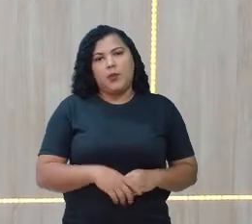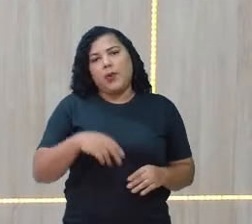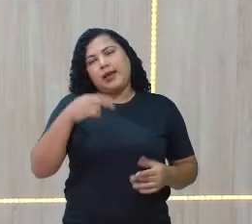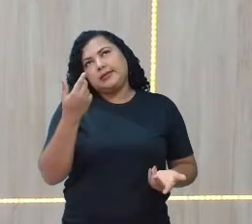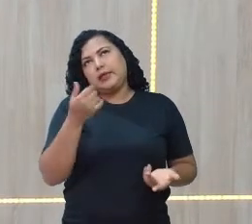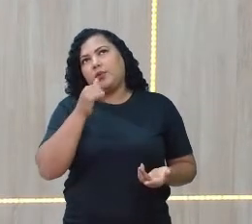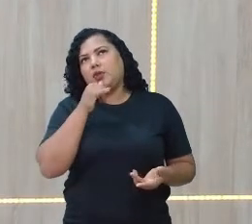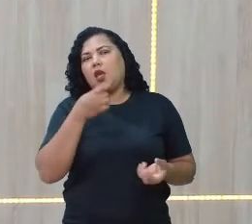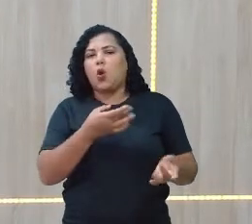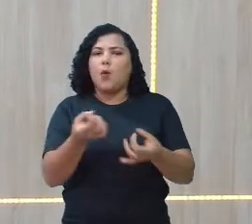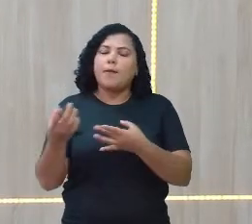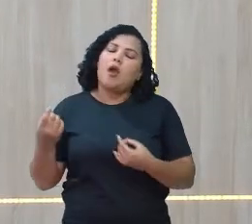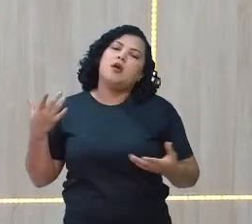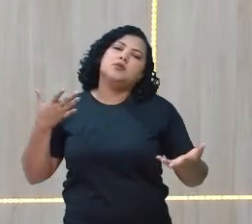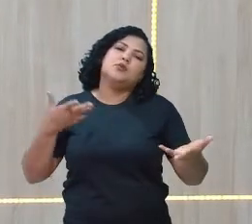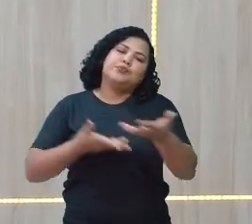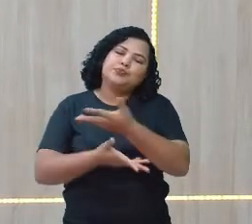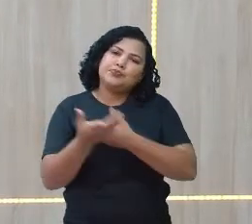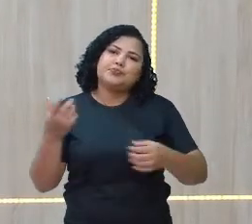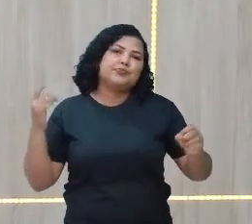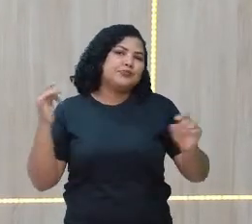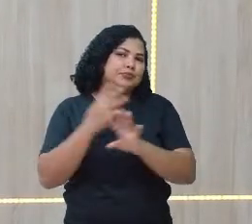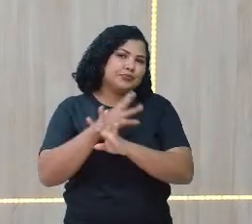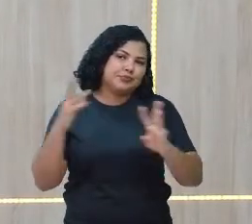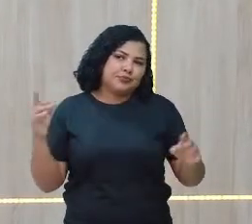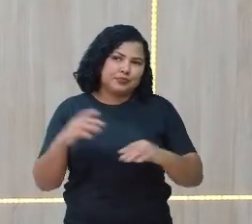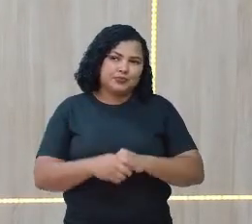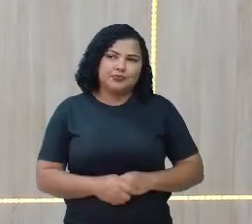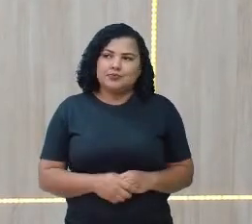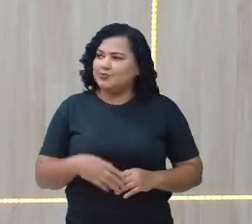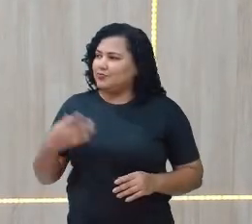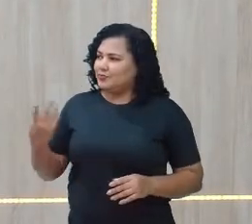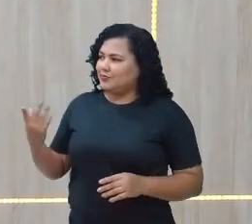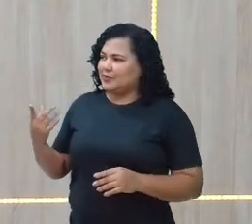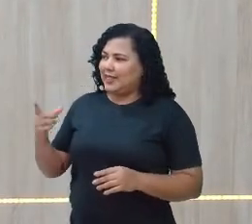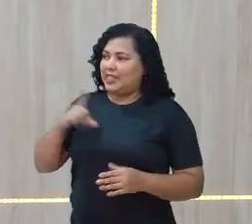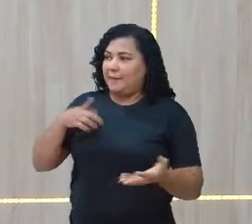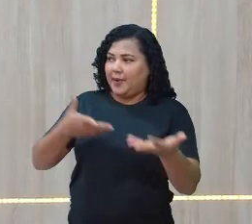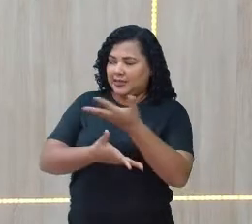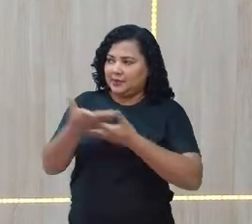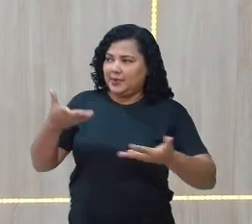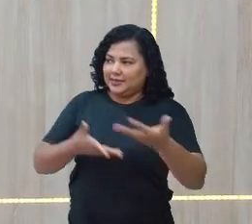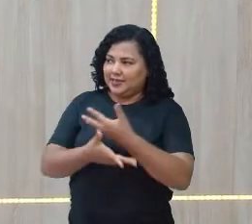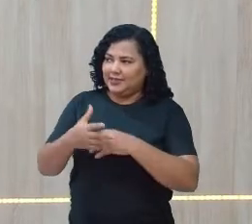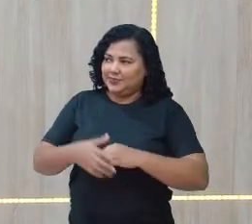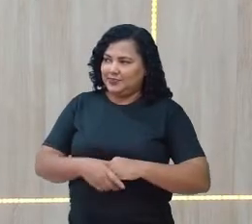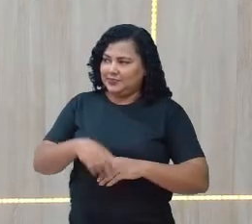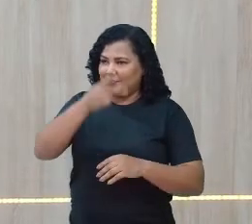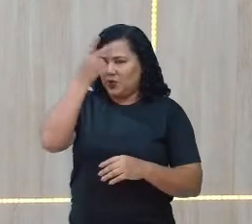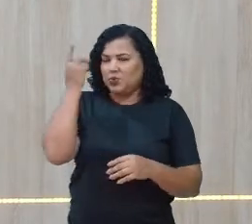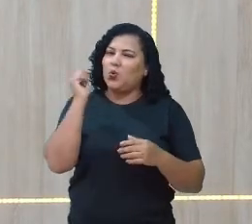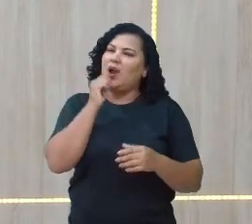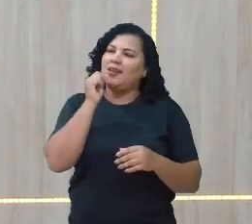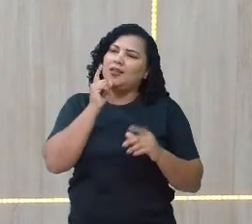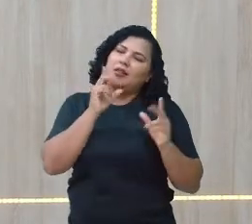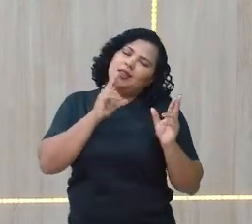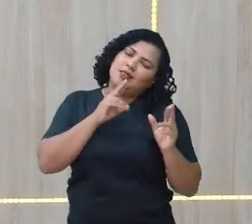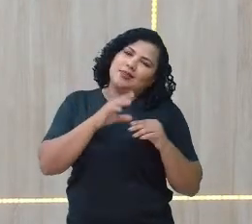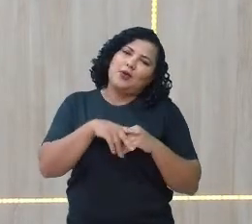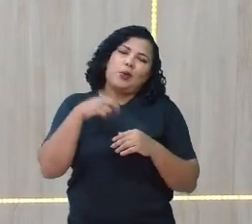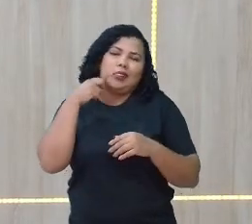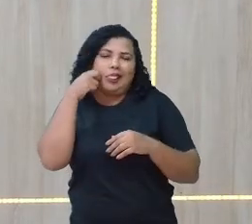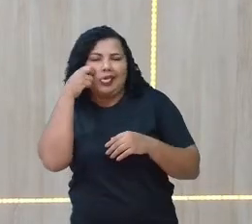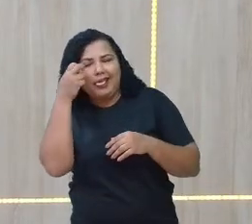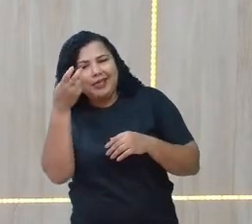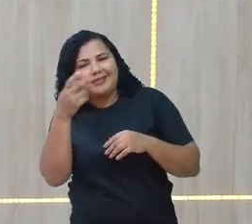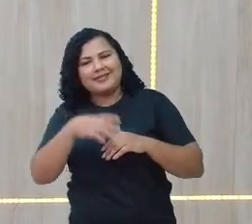comércio, mais circulação de pessoas e tal. Senhora Rosângela, alguém aí está comentando no chat, o pessoal ainda está muito, né, a gente tem um pessoal muito tímido ainda